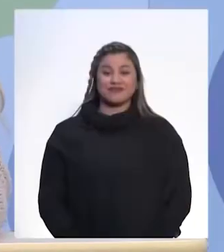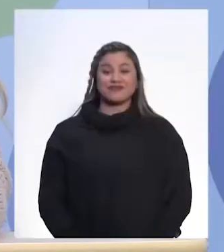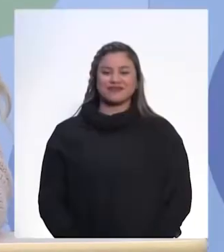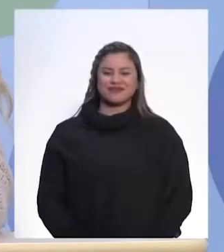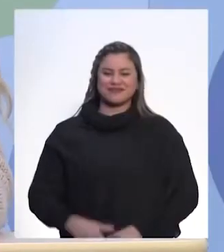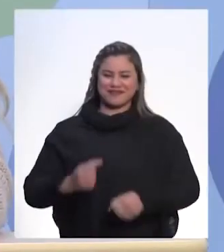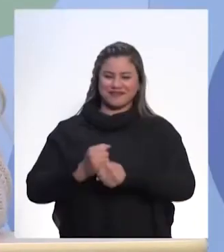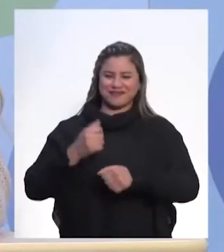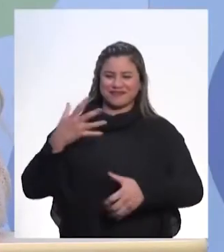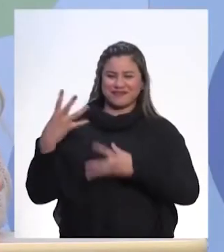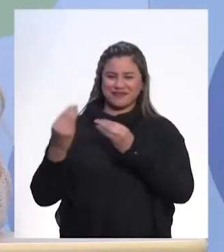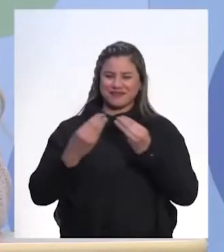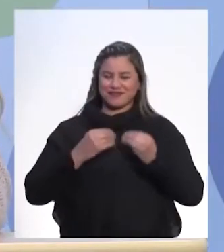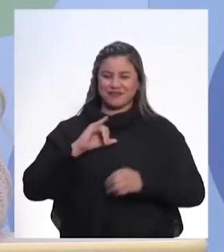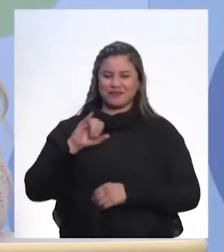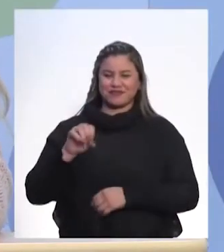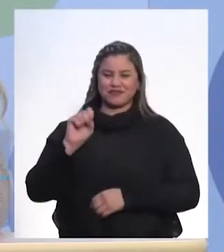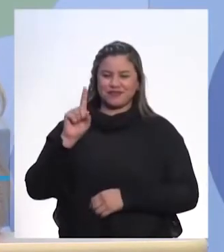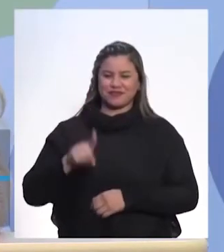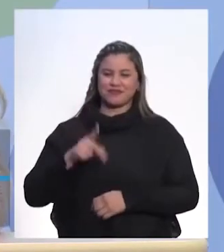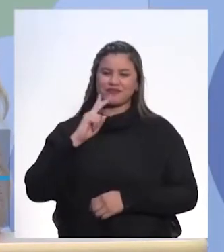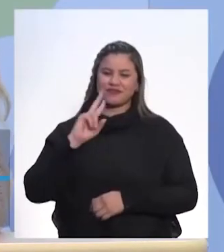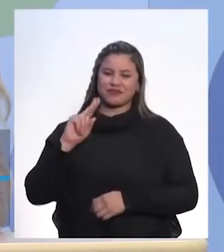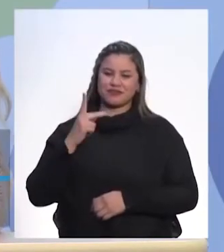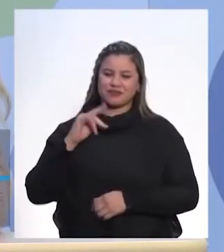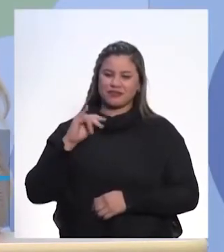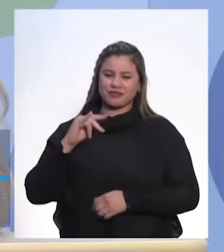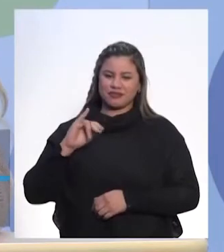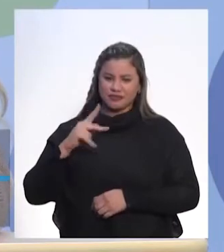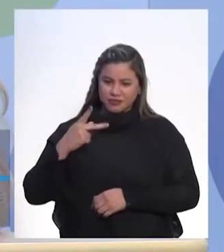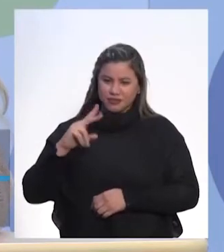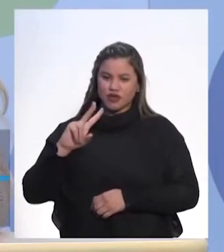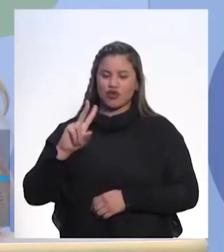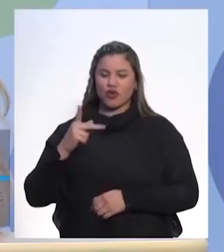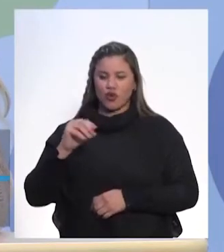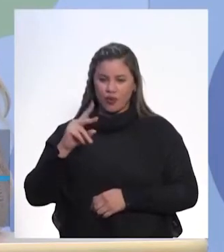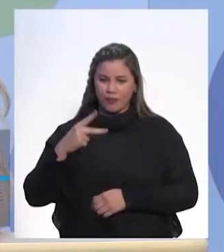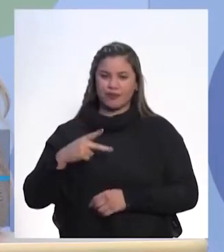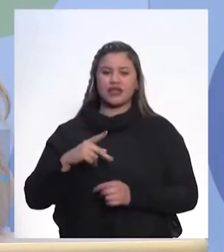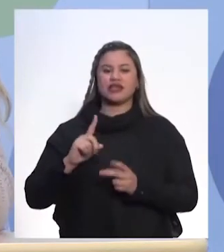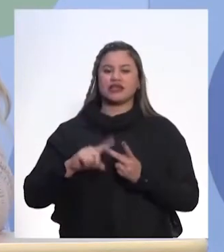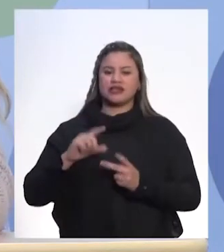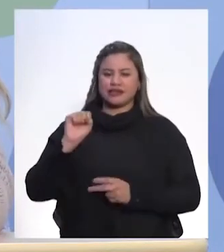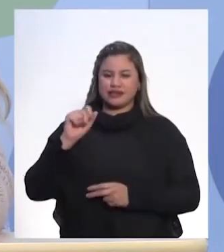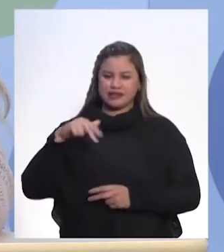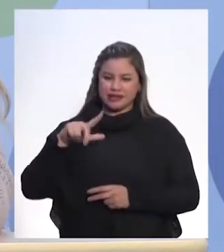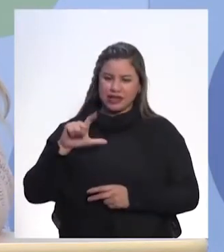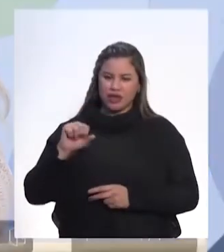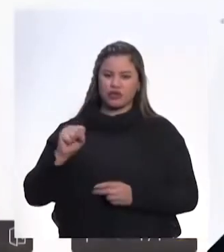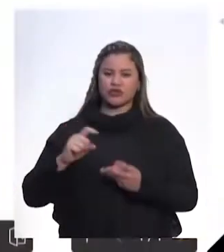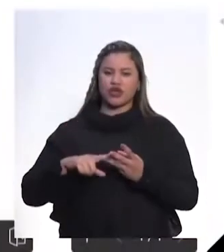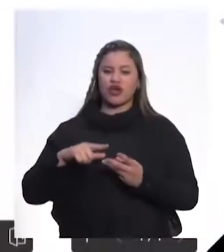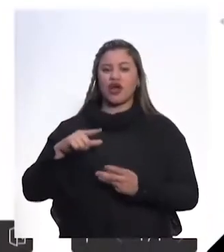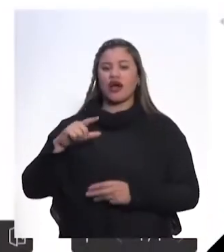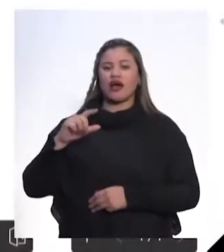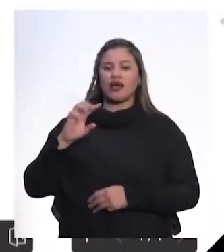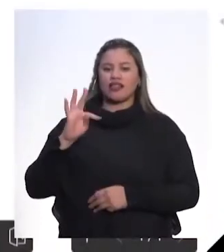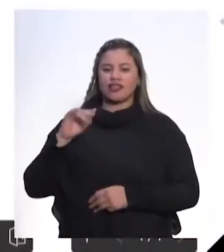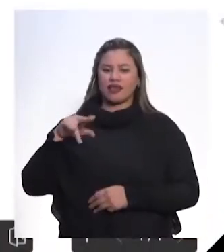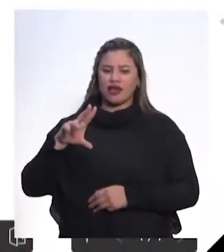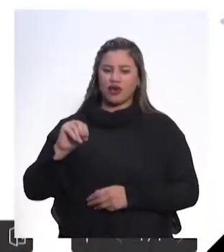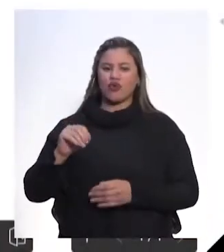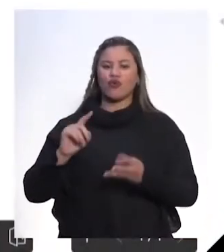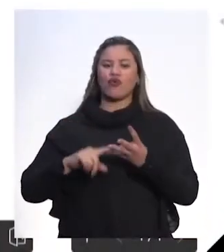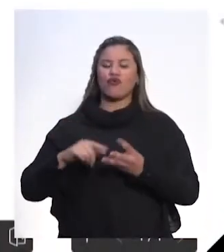Bastante interação, turma. Vamos lá. O José falou hip hop, a Edileia salsa, o Rian tango, Laís forró e a Fernanda